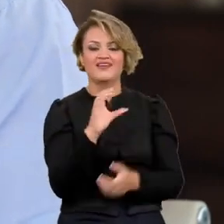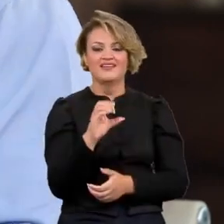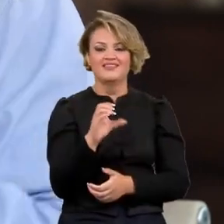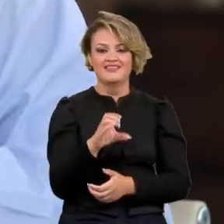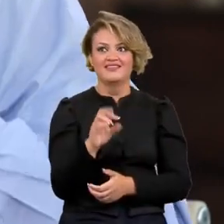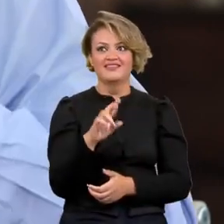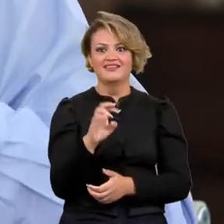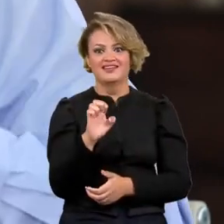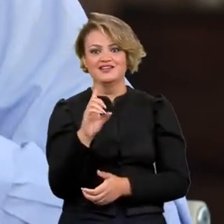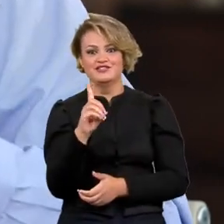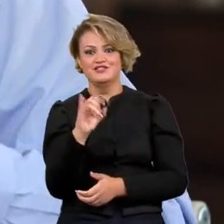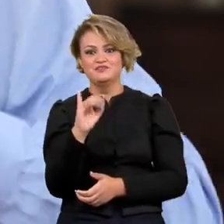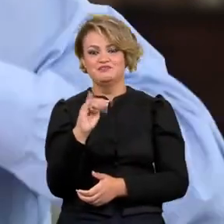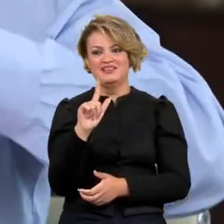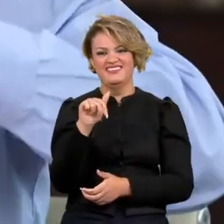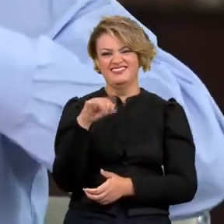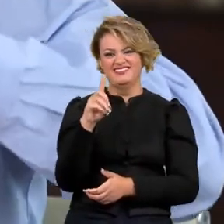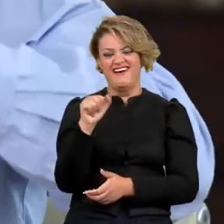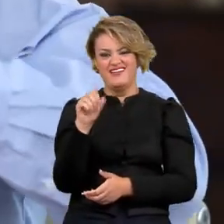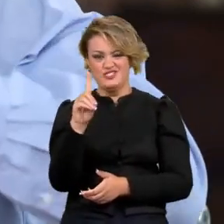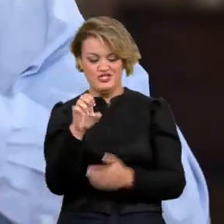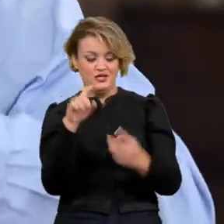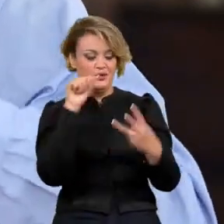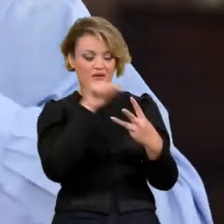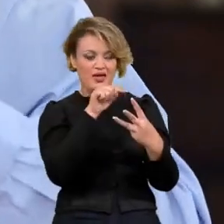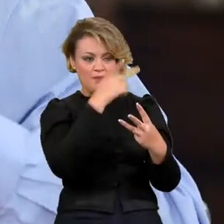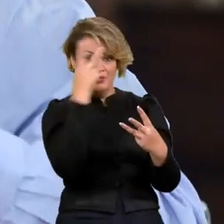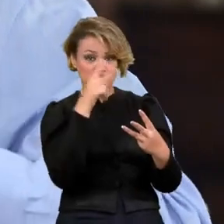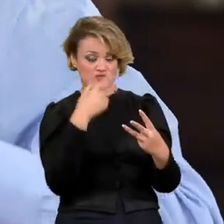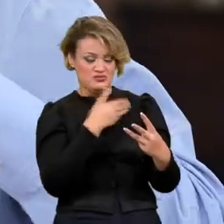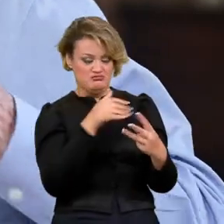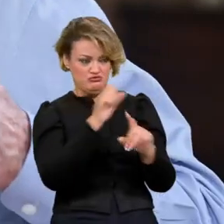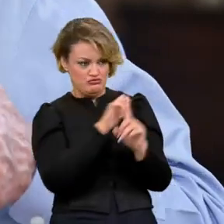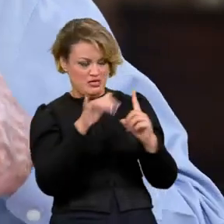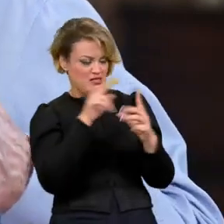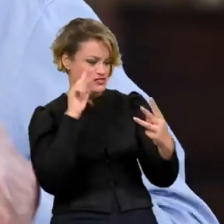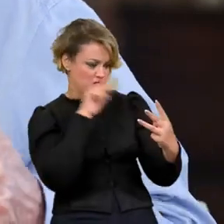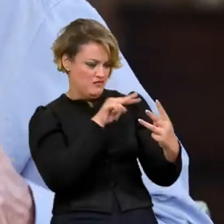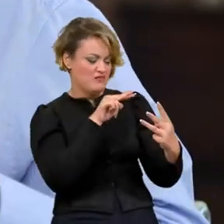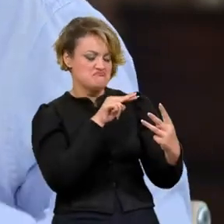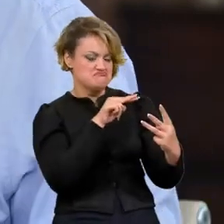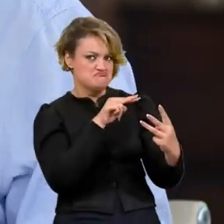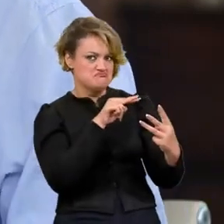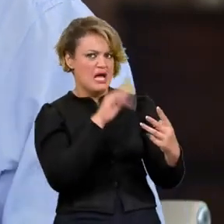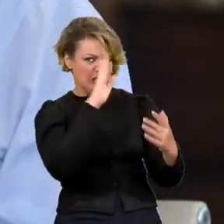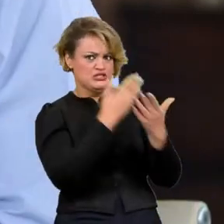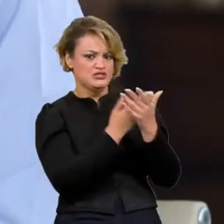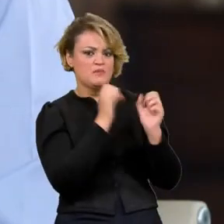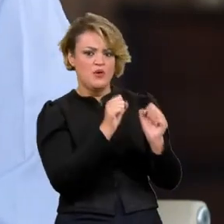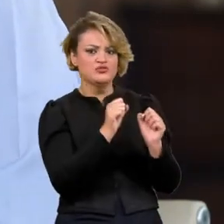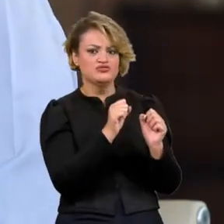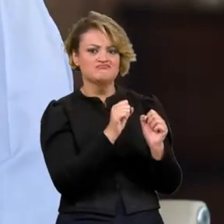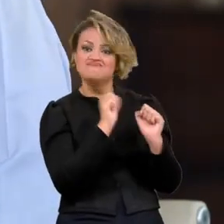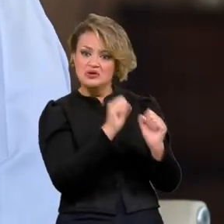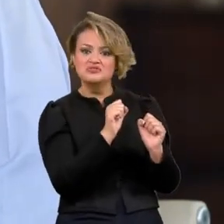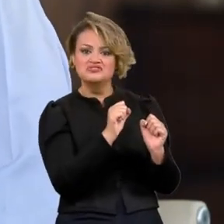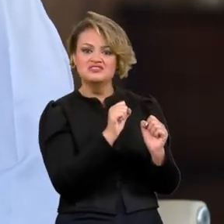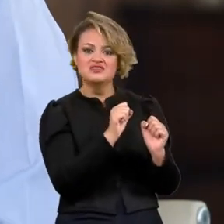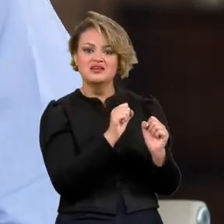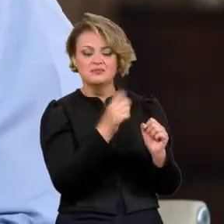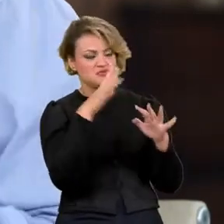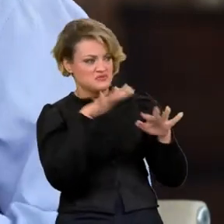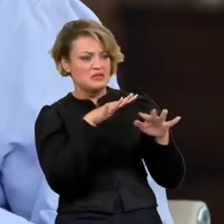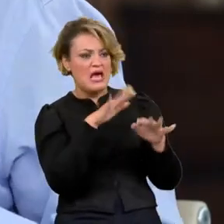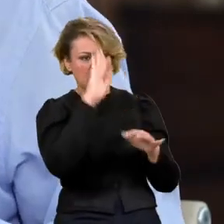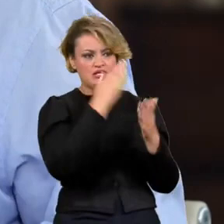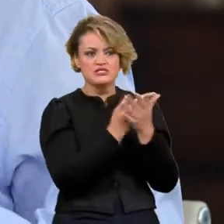sociedade ou seja quando o governo fará uma coisa o empresariado tem que acreditar o povo tem que acreditar e ela tem que acontecer